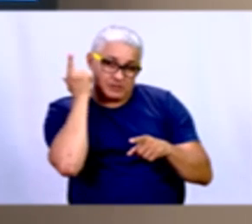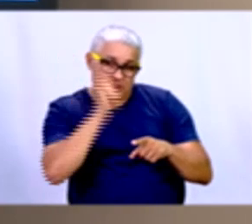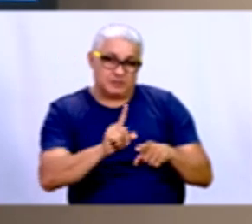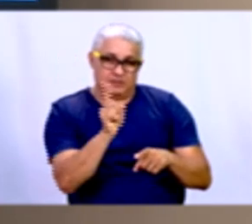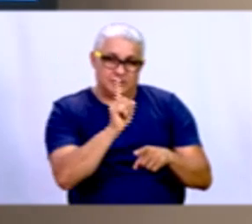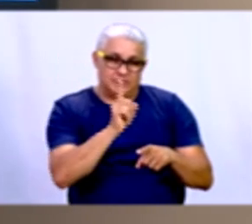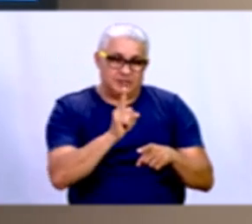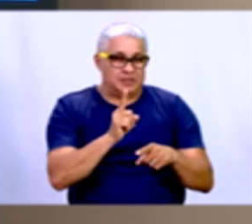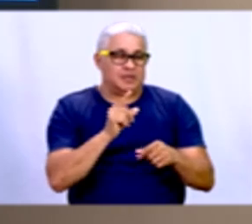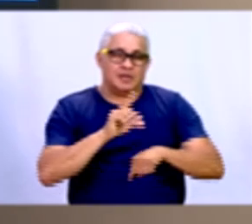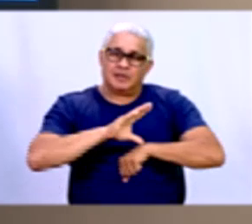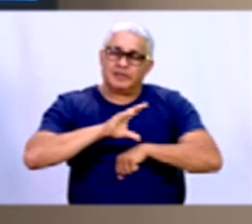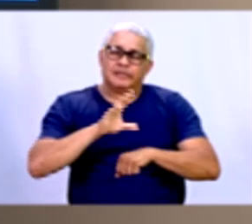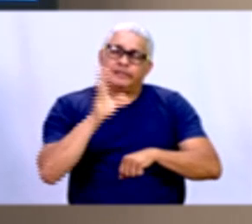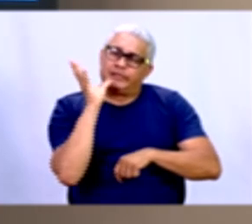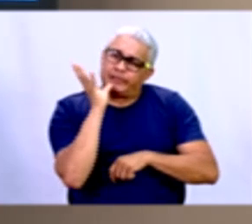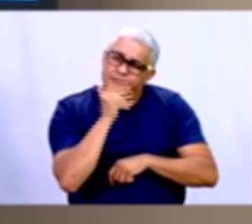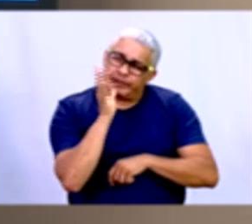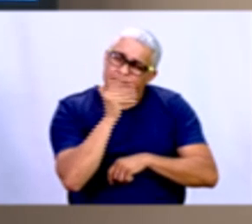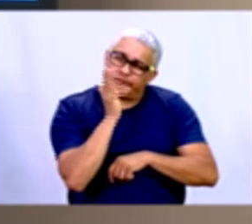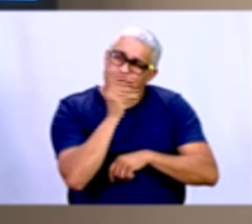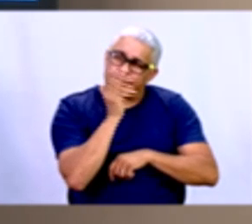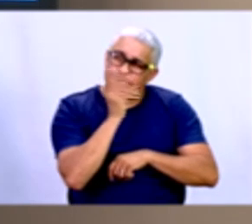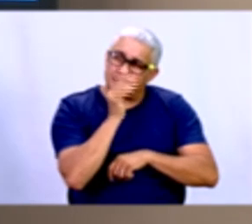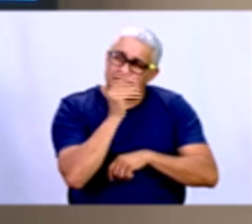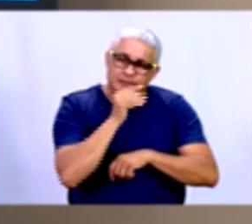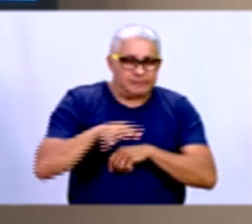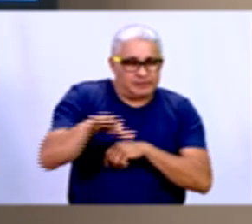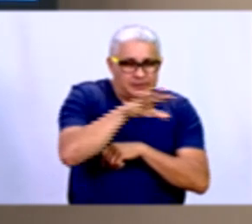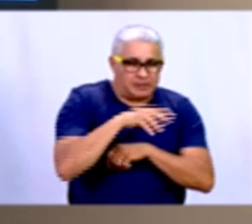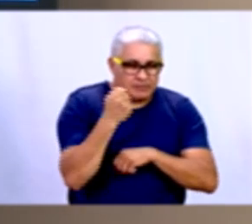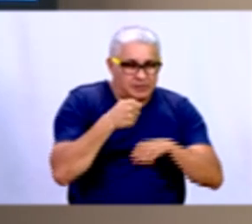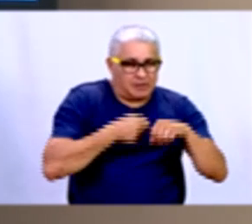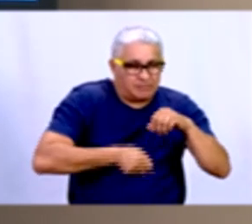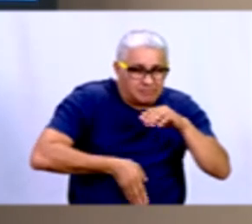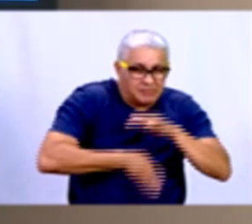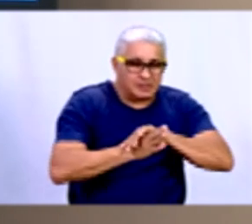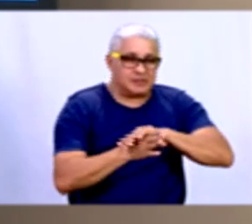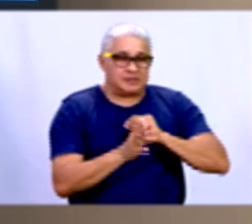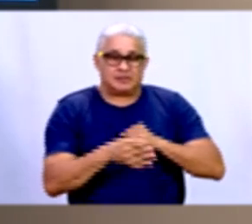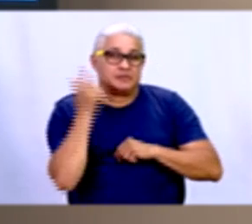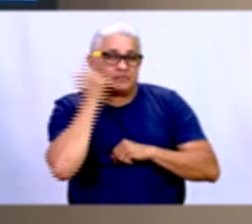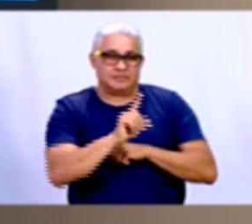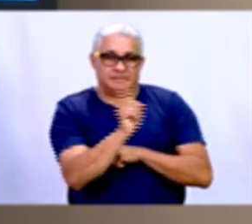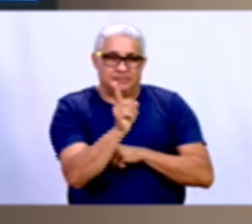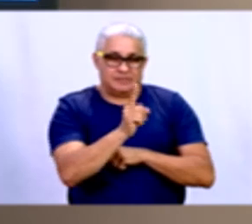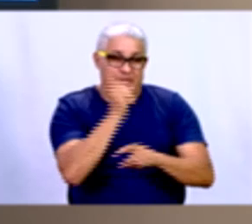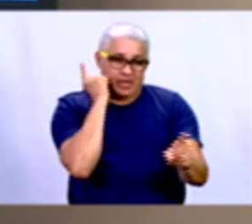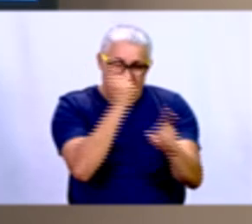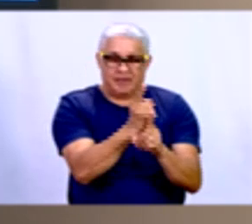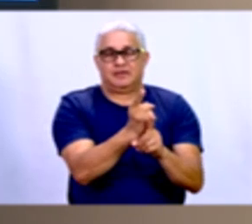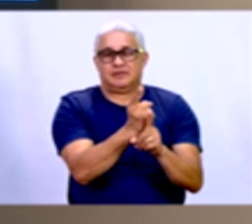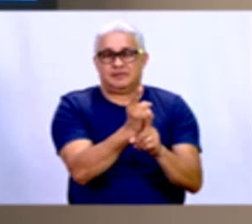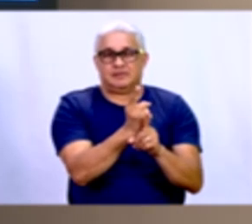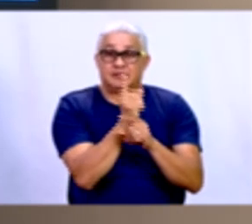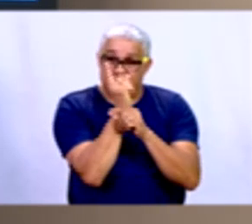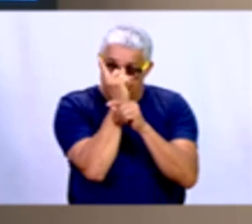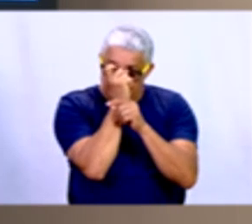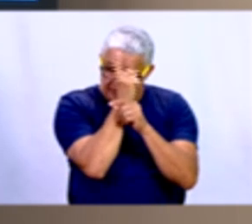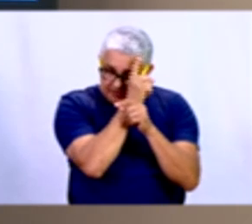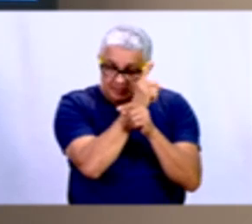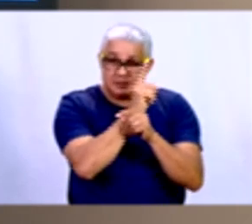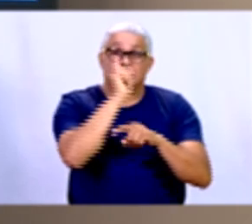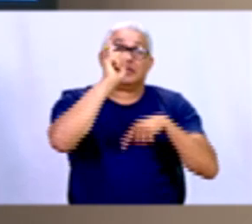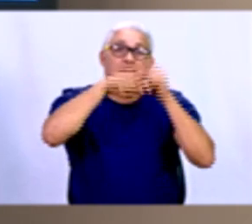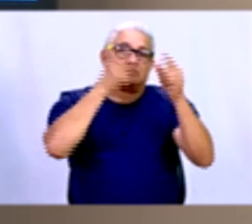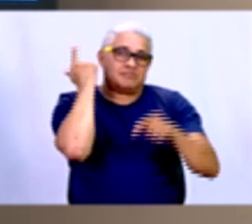um tempão procurando a área em que ele tem que acessar e não consegue encontrar, com muita dificuldade é que ele